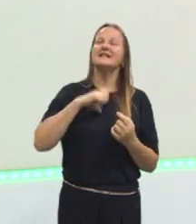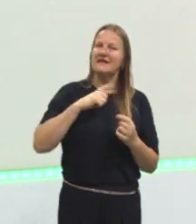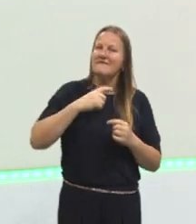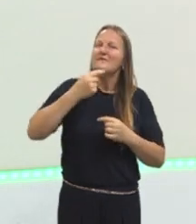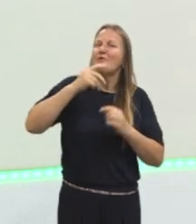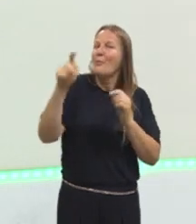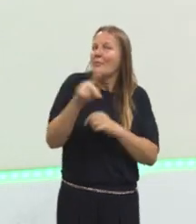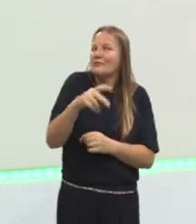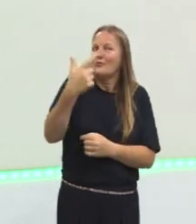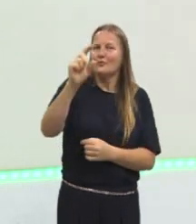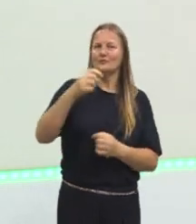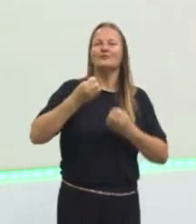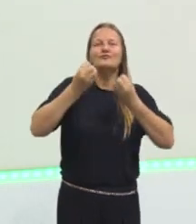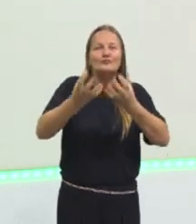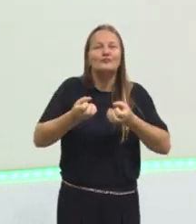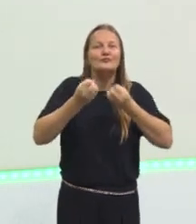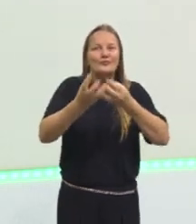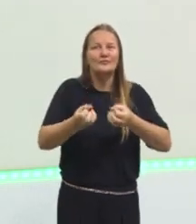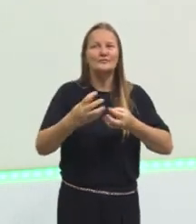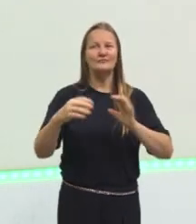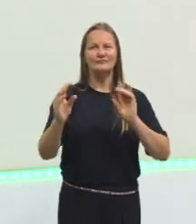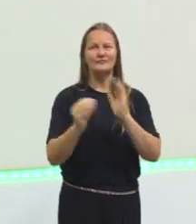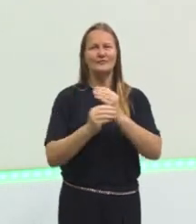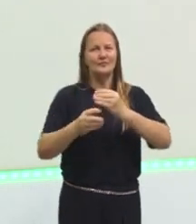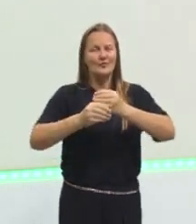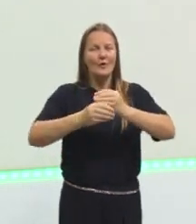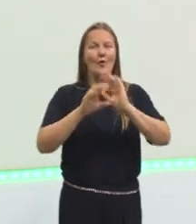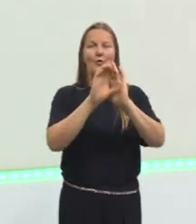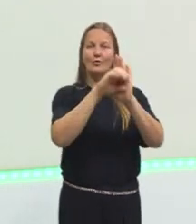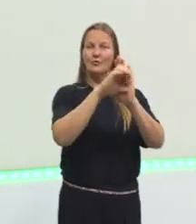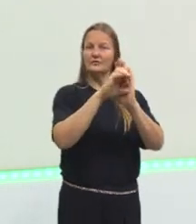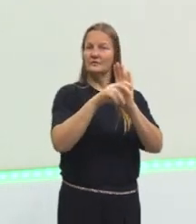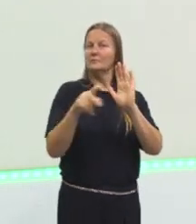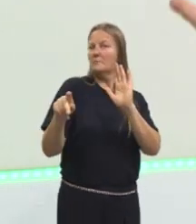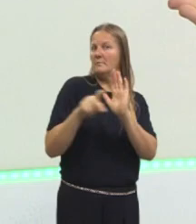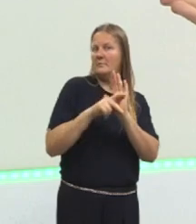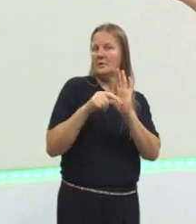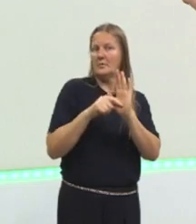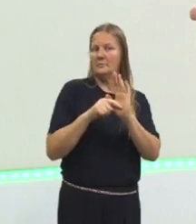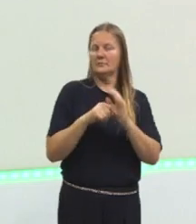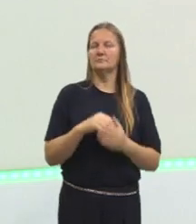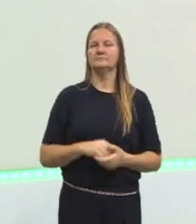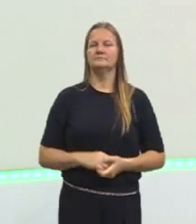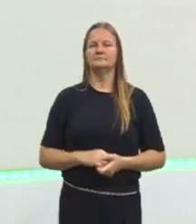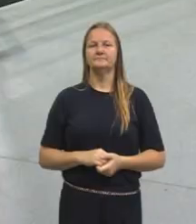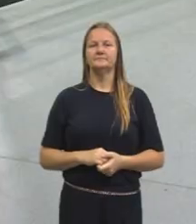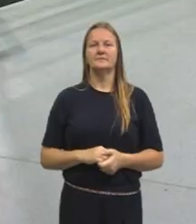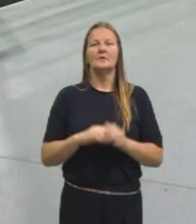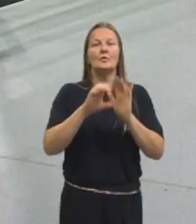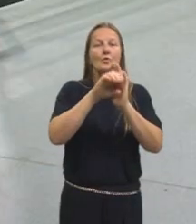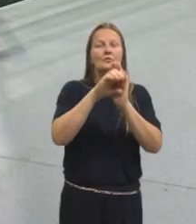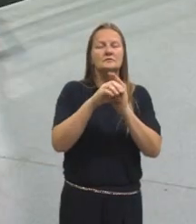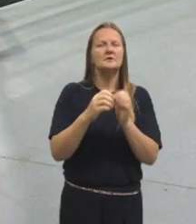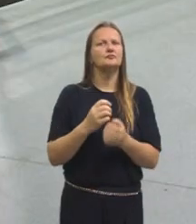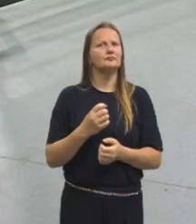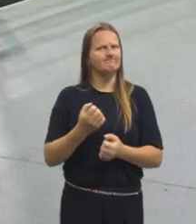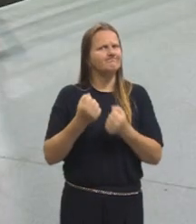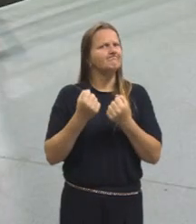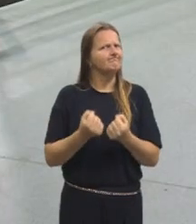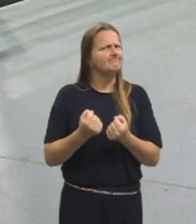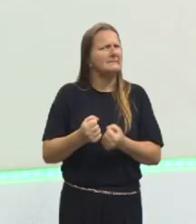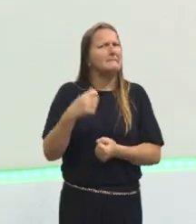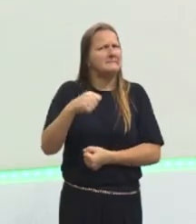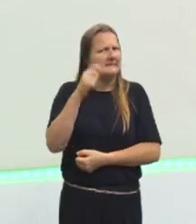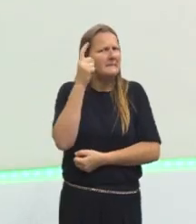professores a prova ela trouxe bastantes conceitos específicos como professor Elenice falou assim conceitos densos né tinham que